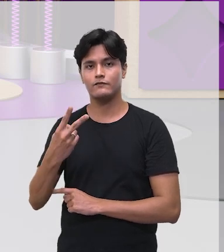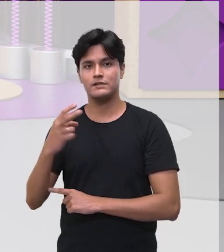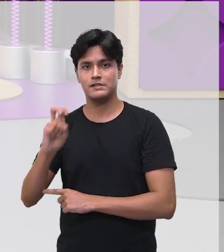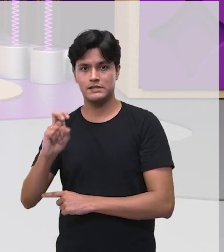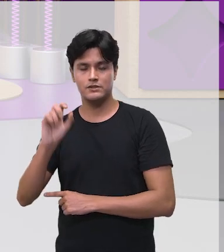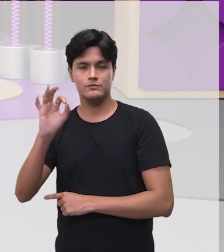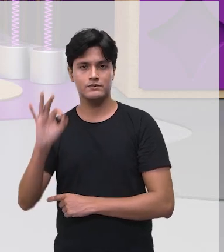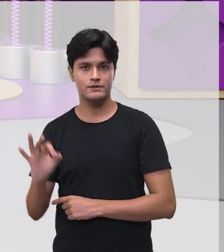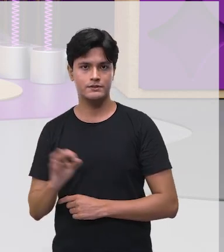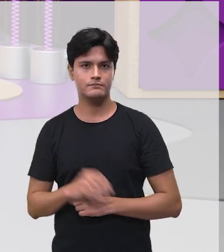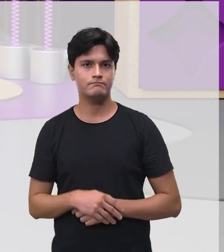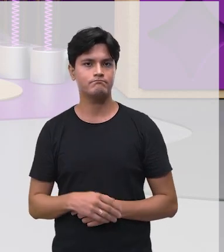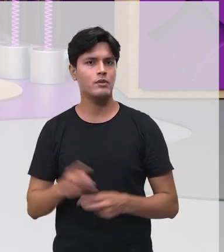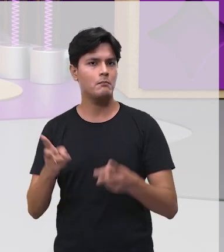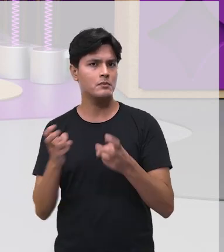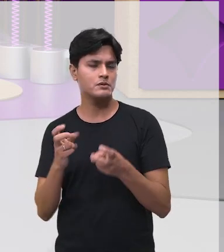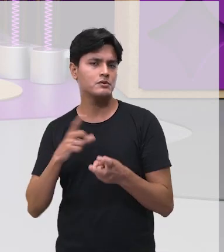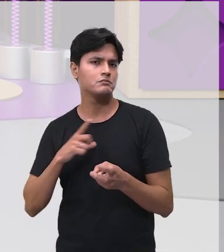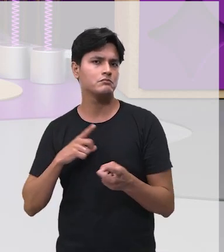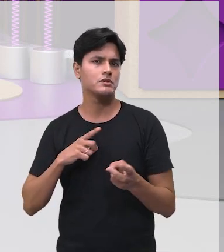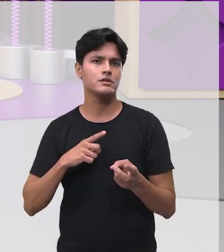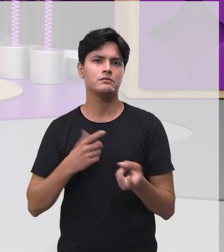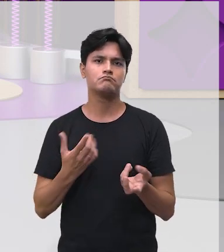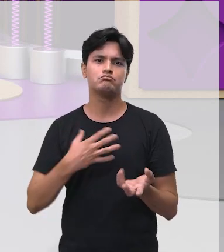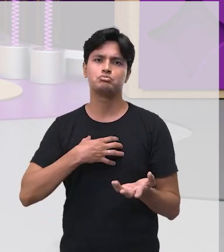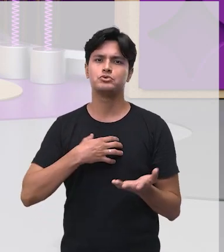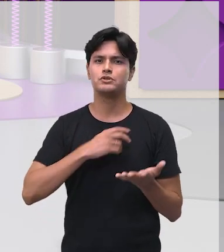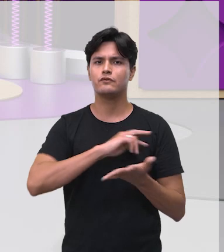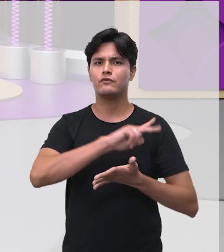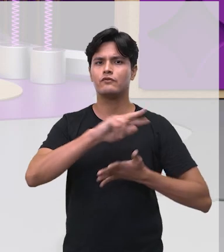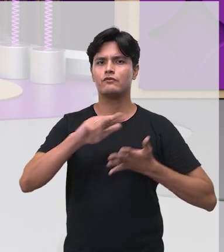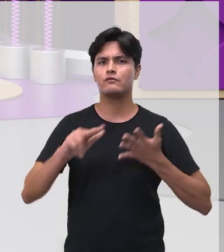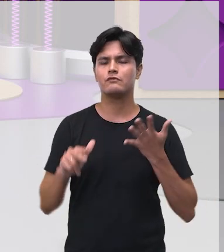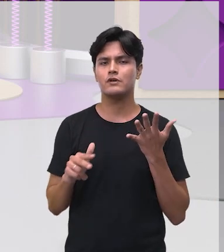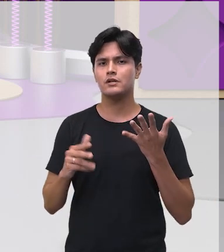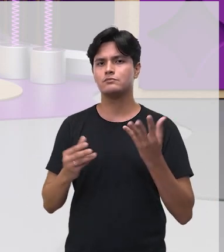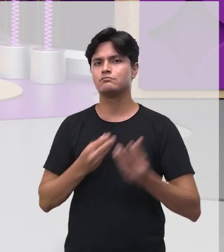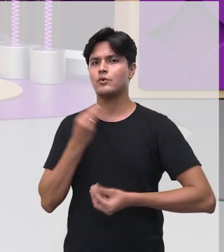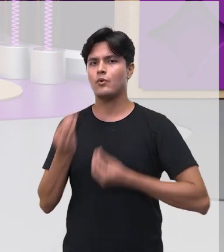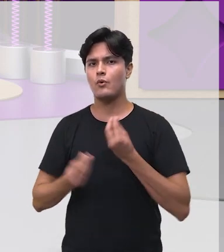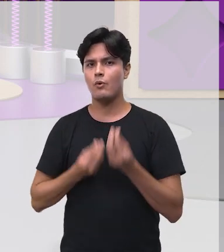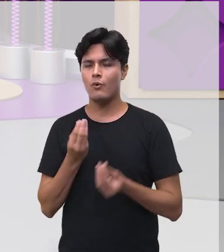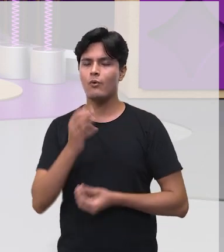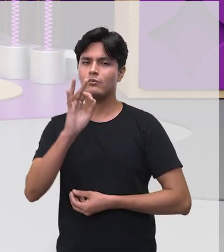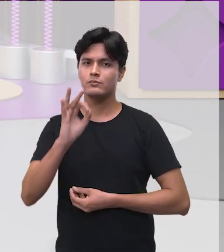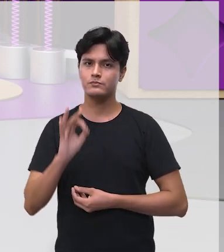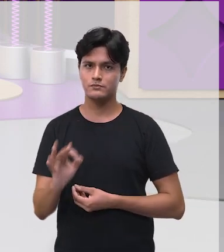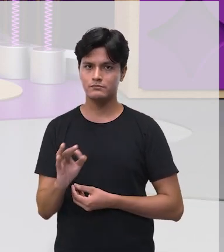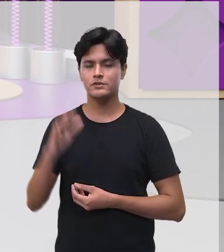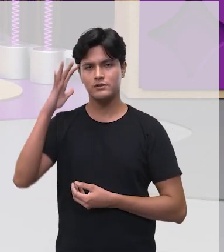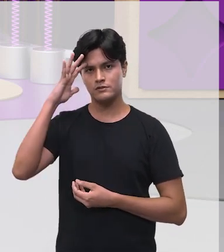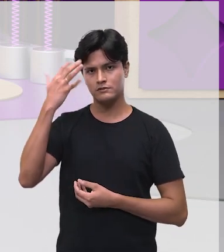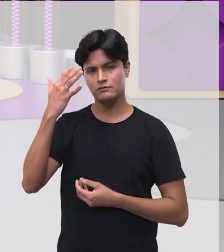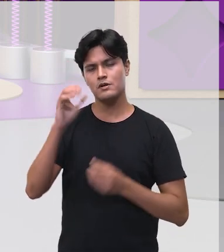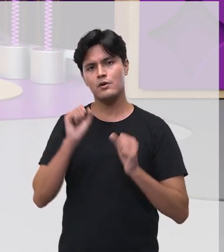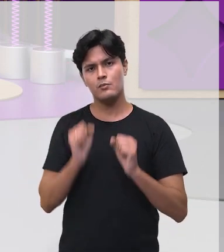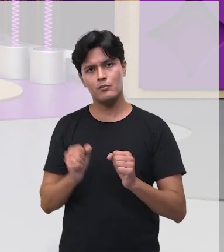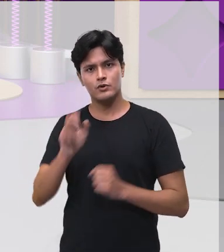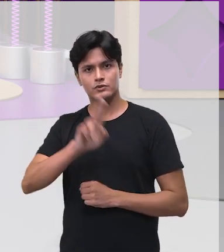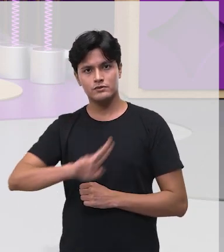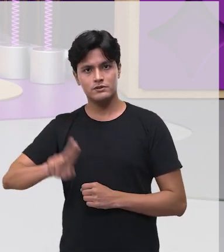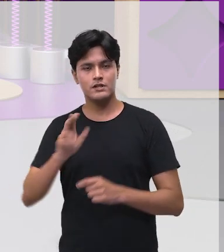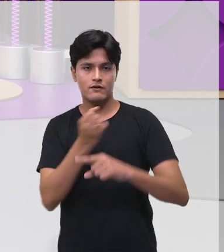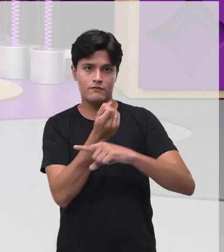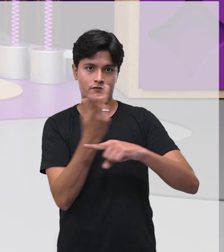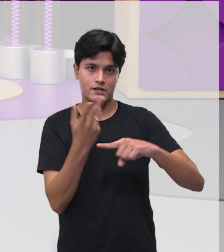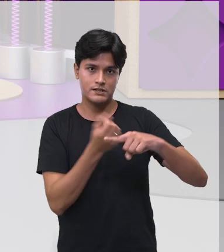vocês já perceberam que existem várias formas da gente trabalhar com a porcentagem. Você pode trabalhar com a fração ou